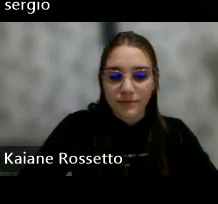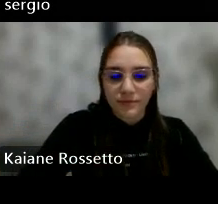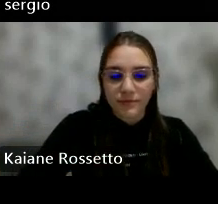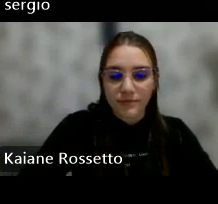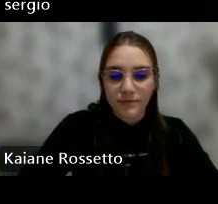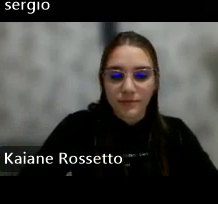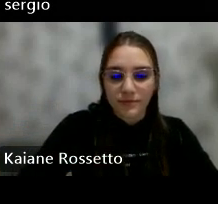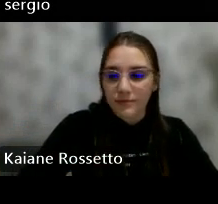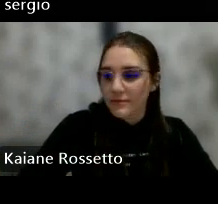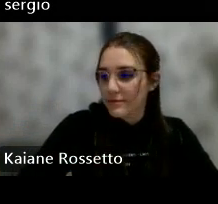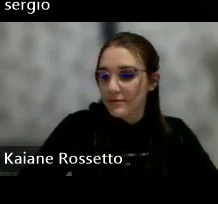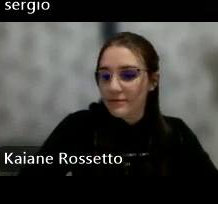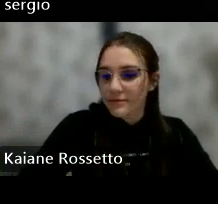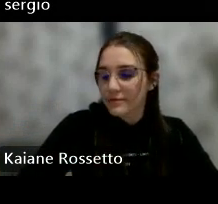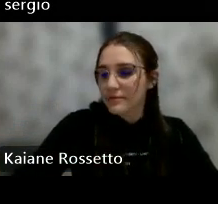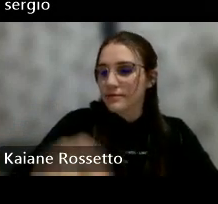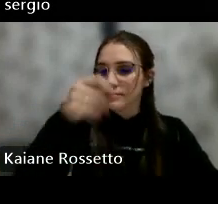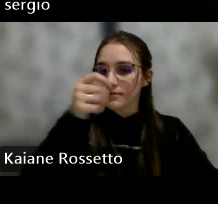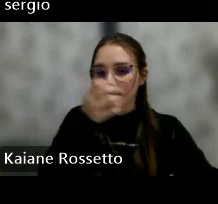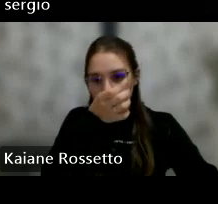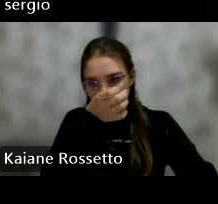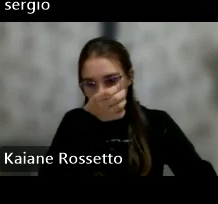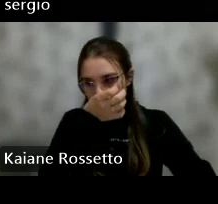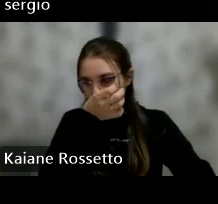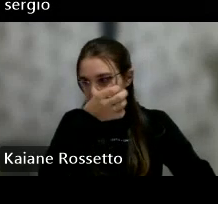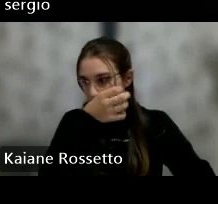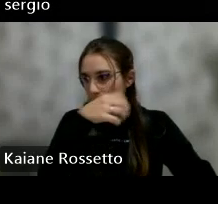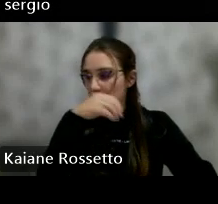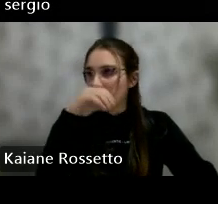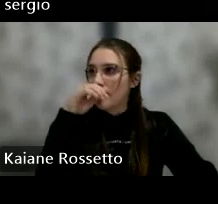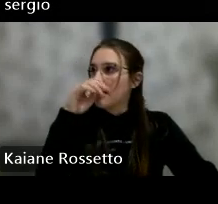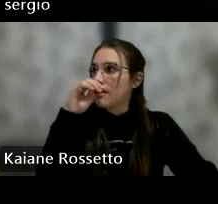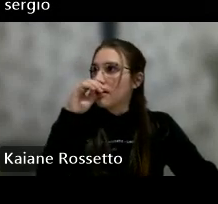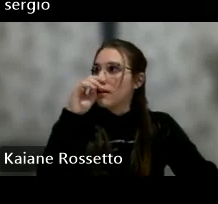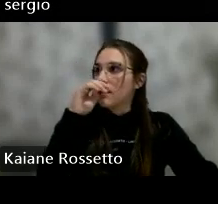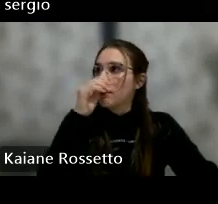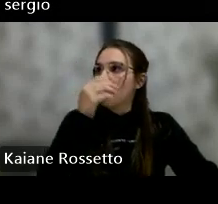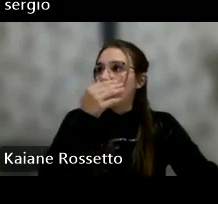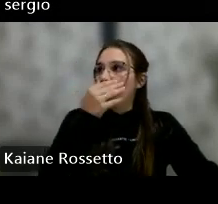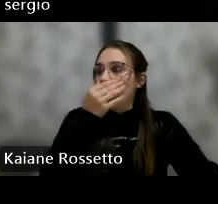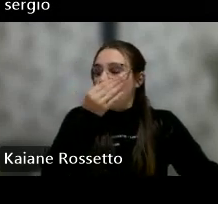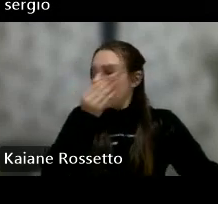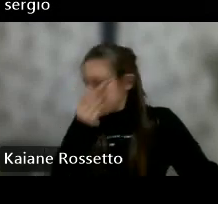Porque pode ser que só a ferragem de fora abriu. Não sei.